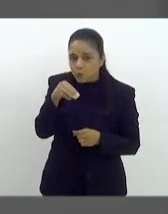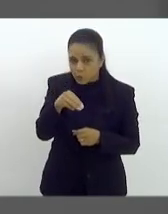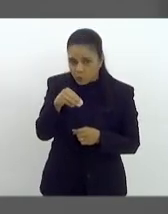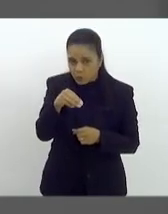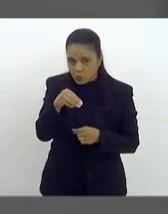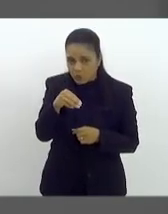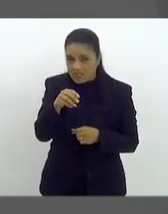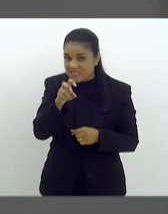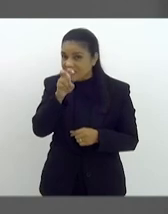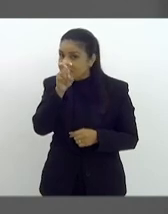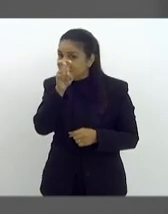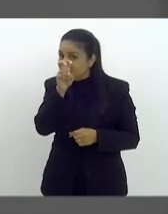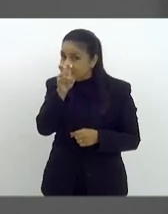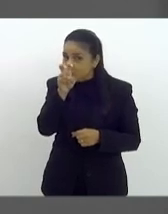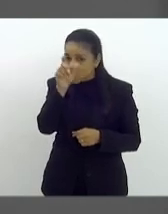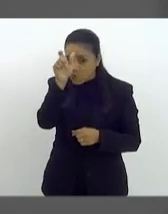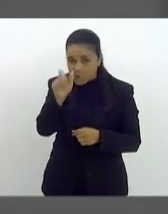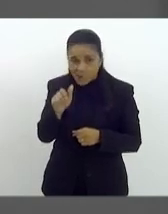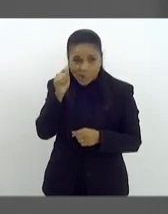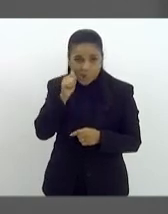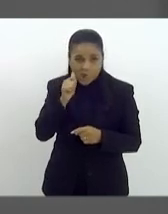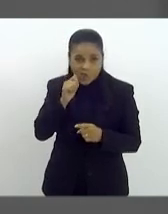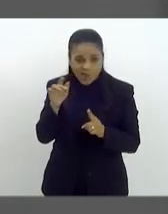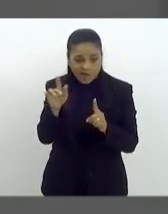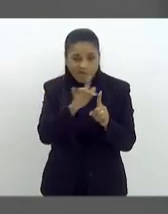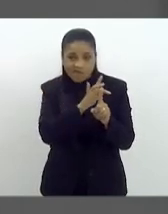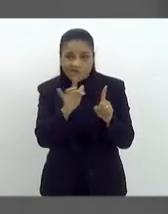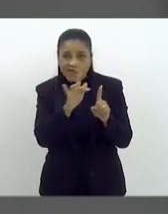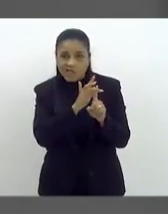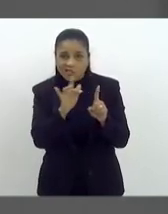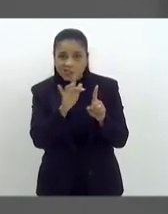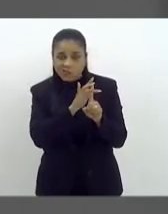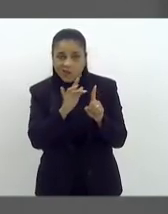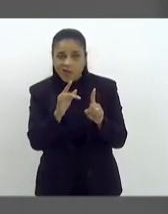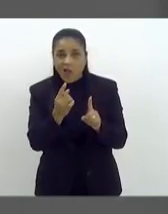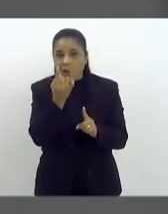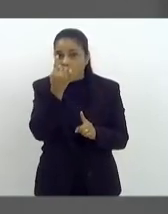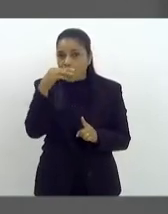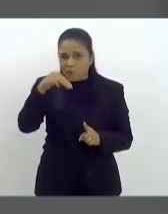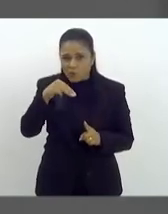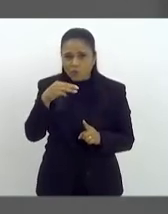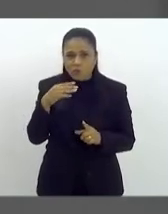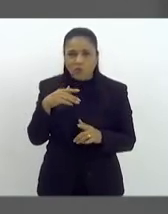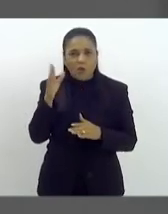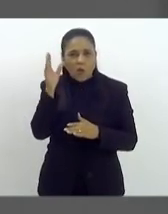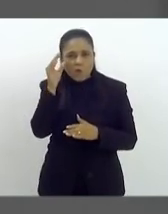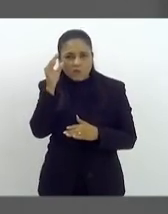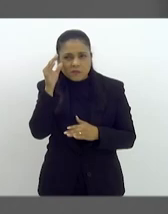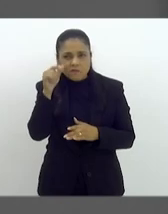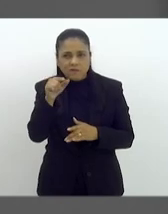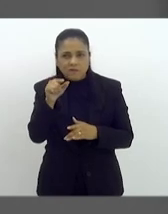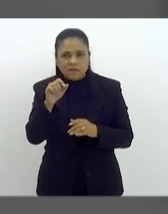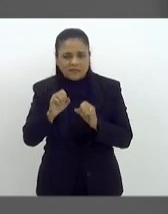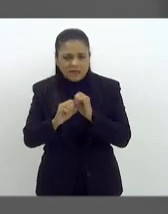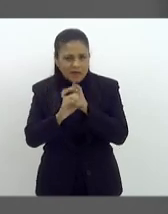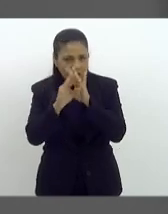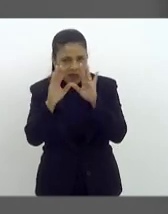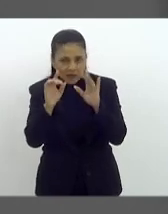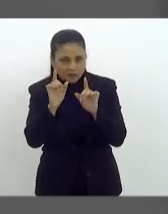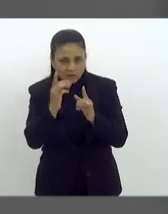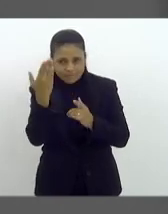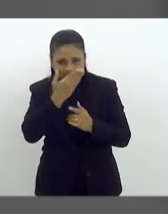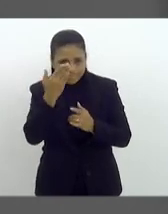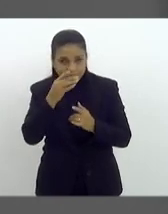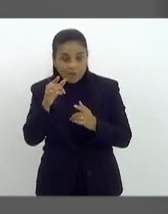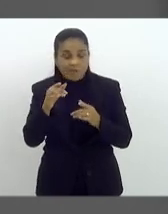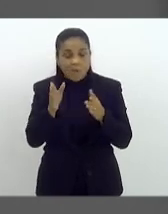vítimas E aí a gente pode observar né Não tá tão claro mas a gente já observa um aumento em relação ao período